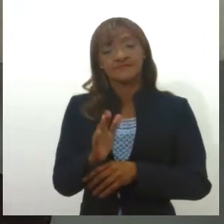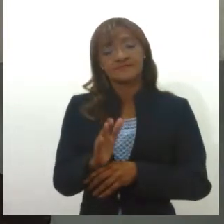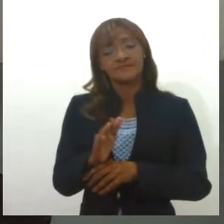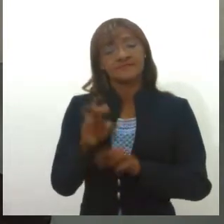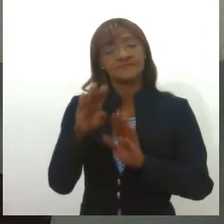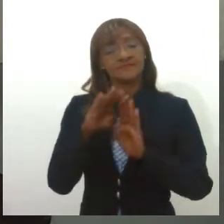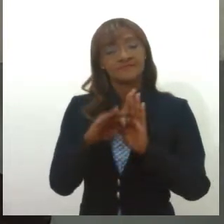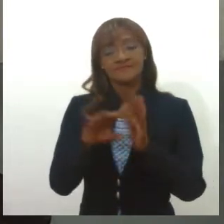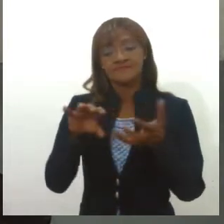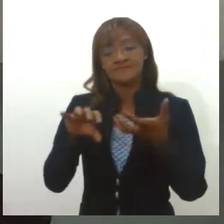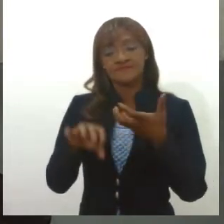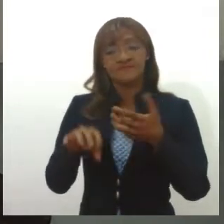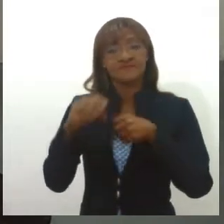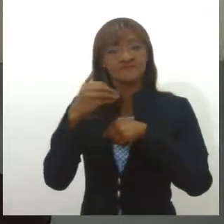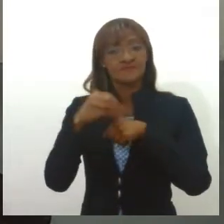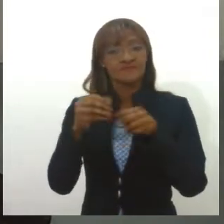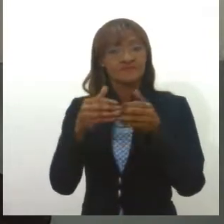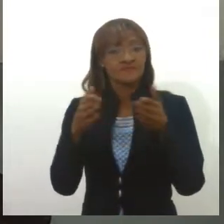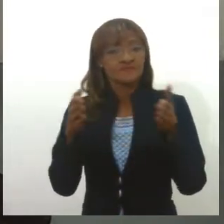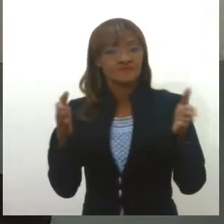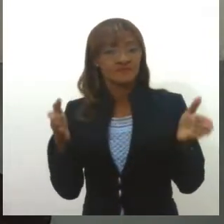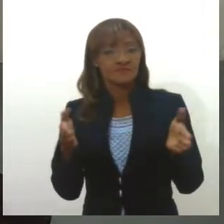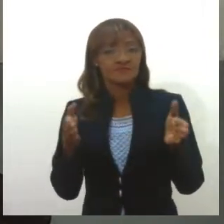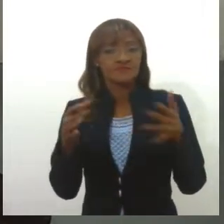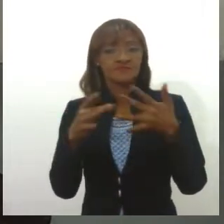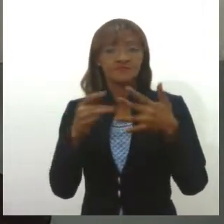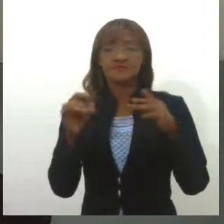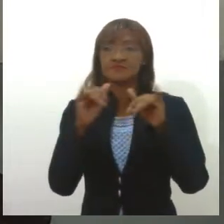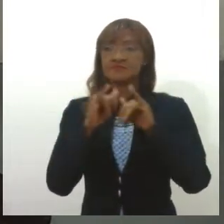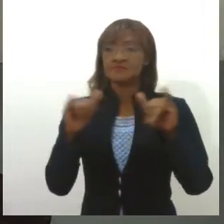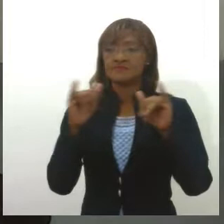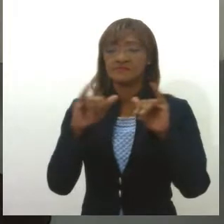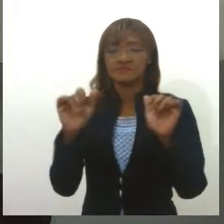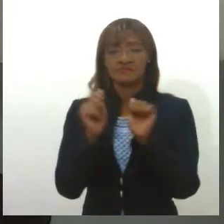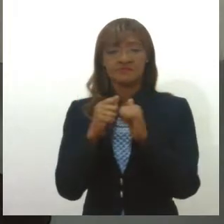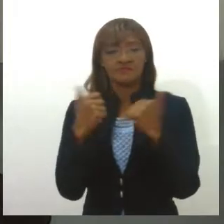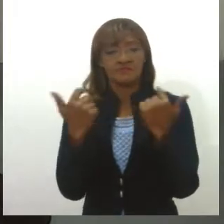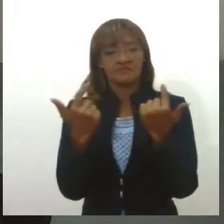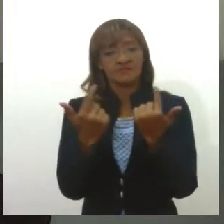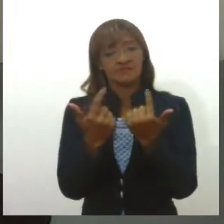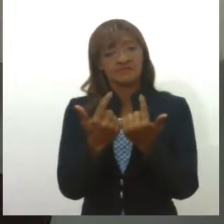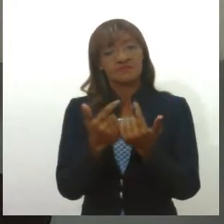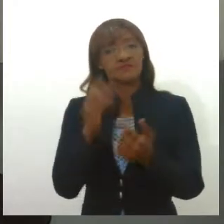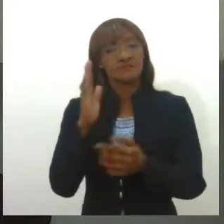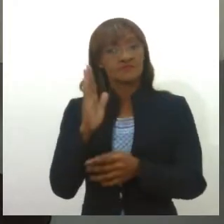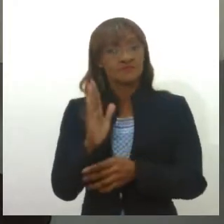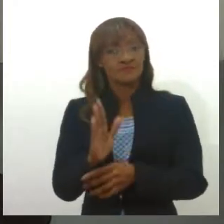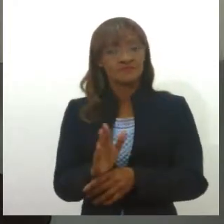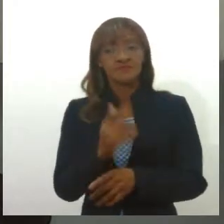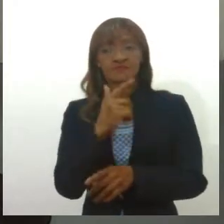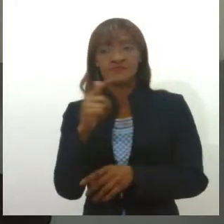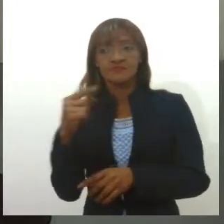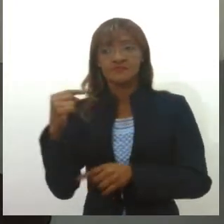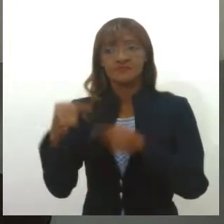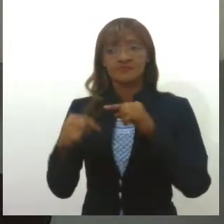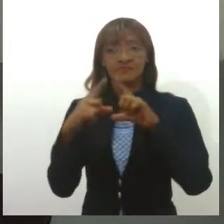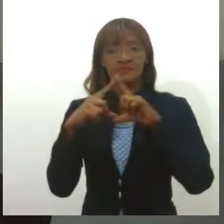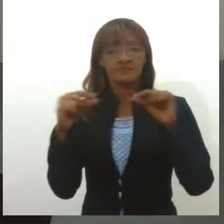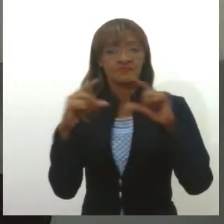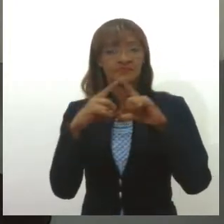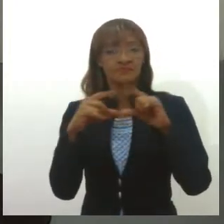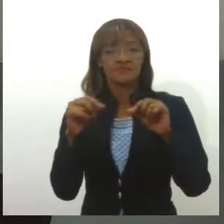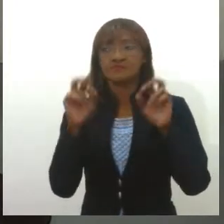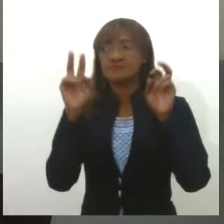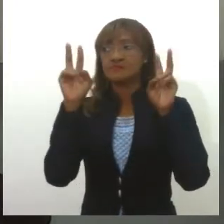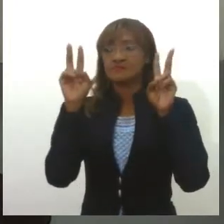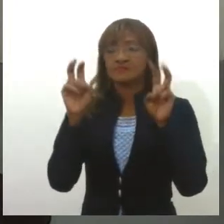programa Congresso em Pauta está no ar, trazendo os destaques do Legislativo Nacional e outros debates de Brasília, com temas que